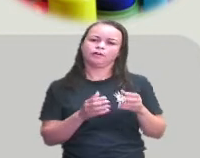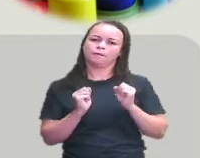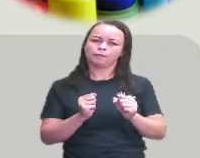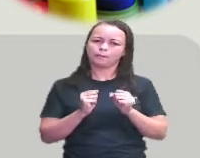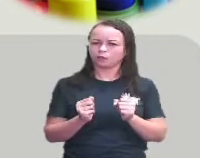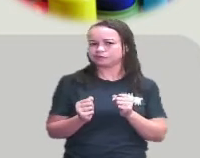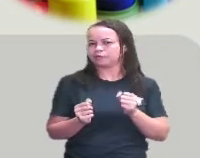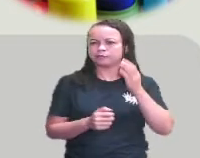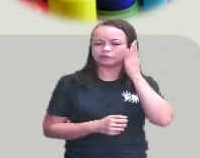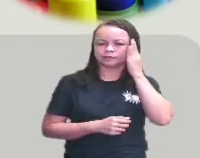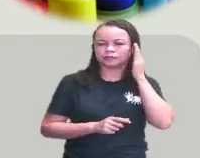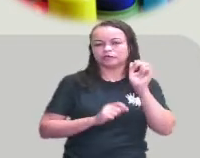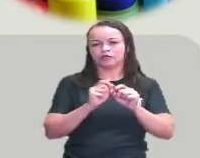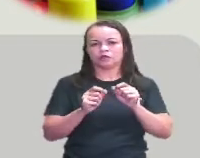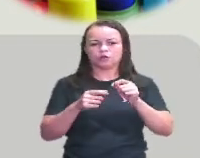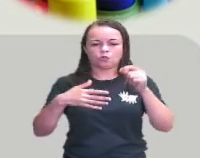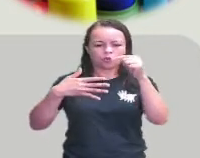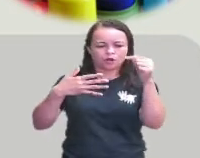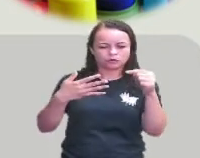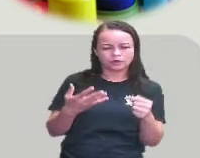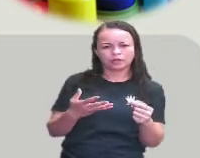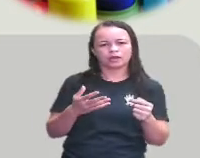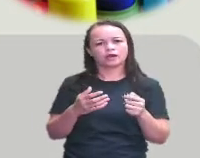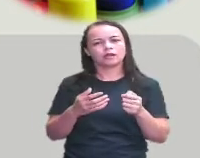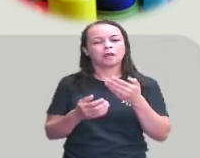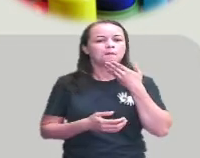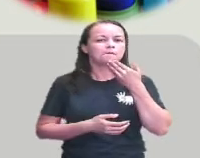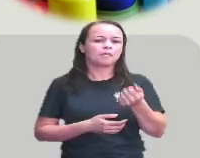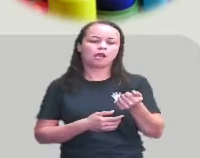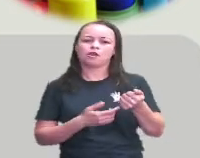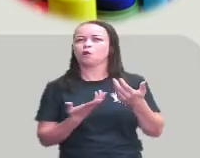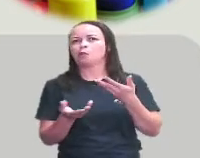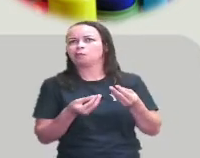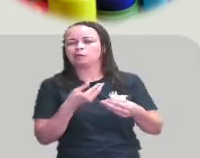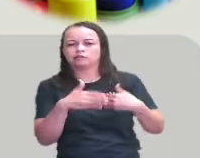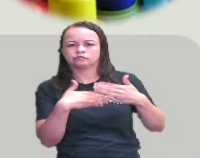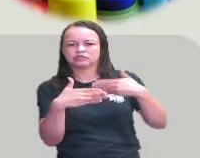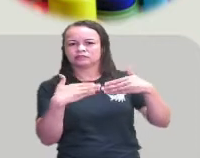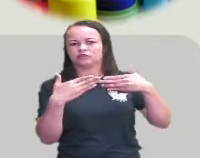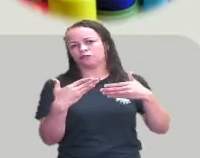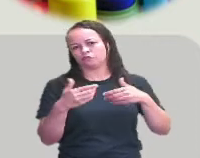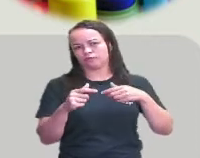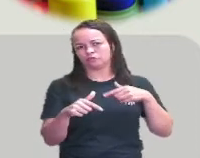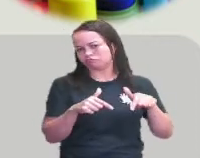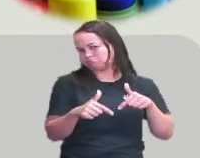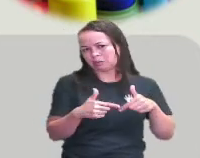qual deles é melhor para cada atividade que deseja desenvolver.